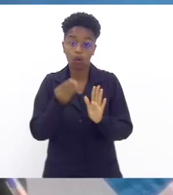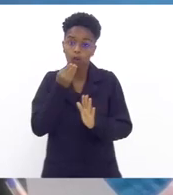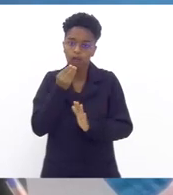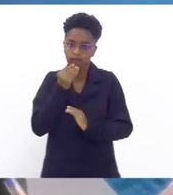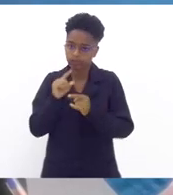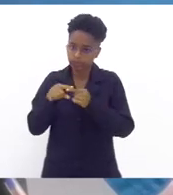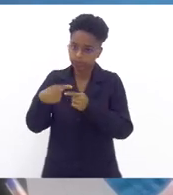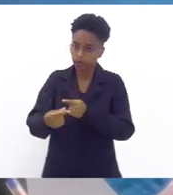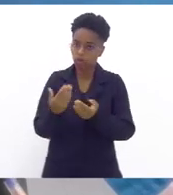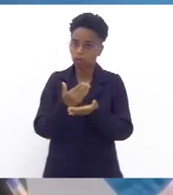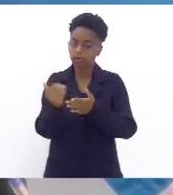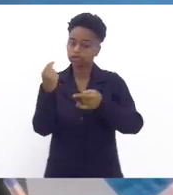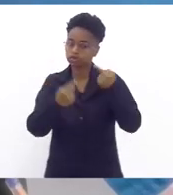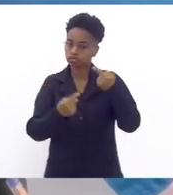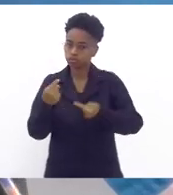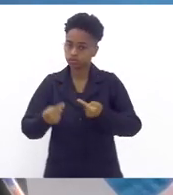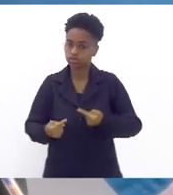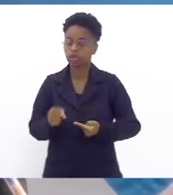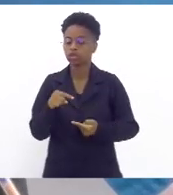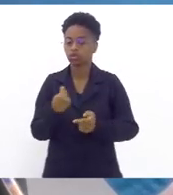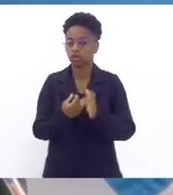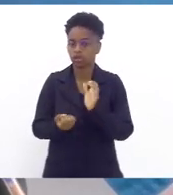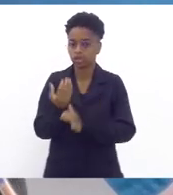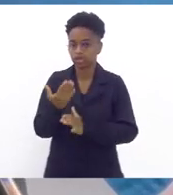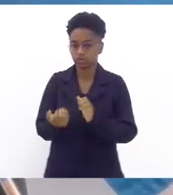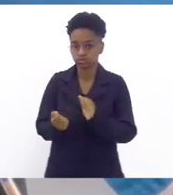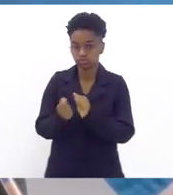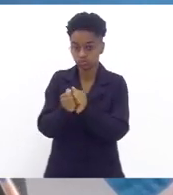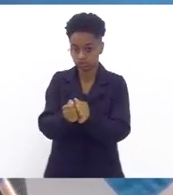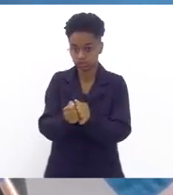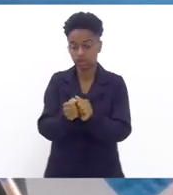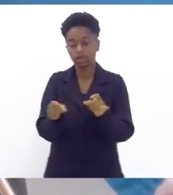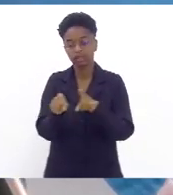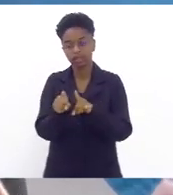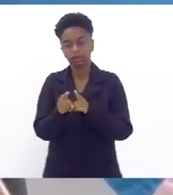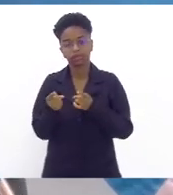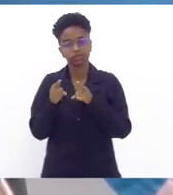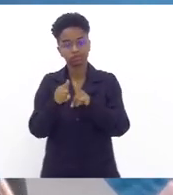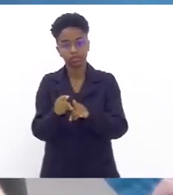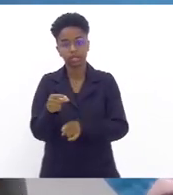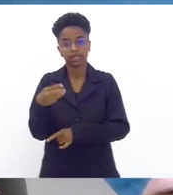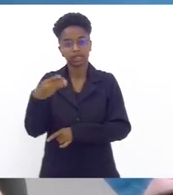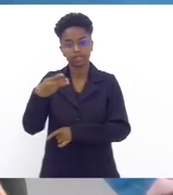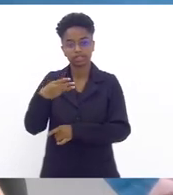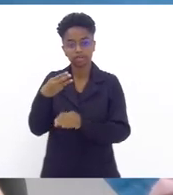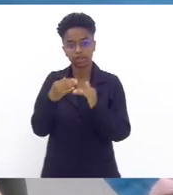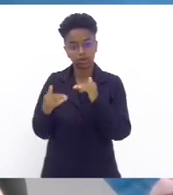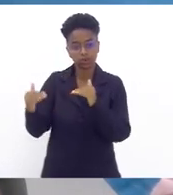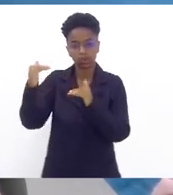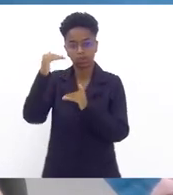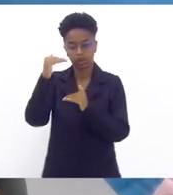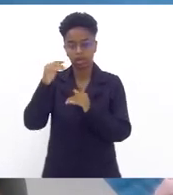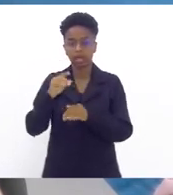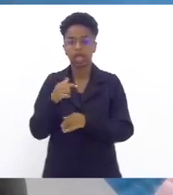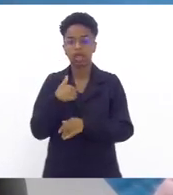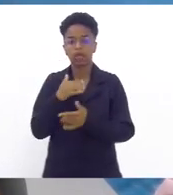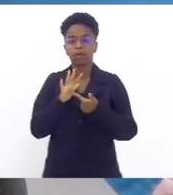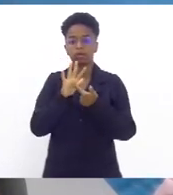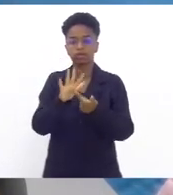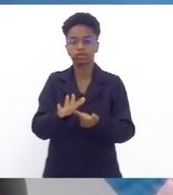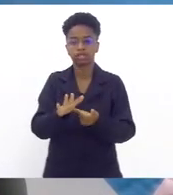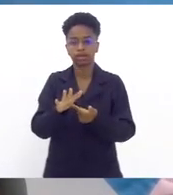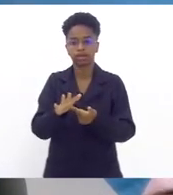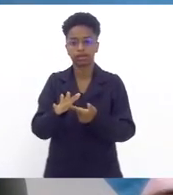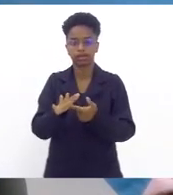começar uma discussão para que a gente possa construir isso juntos a mesma coisa é do terceiro andar eu trouxe uma planta